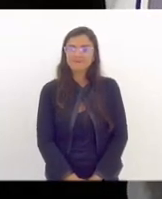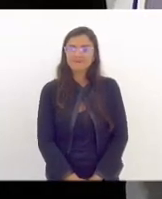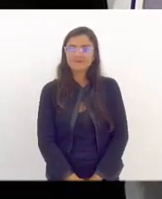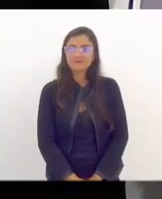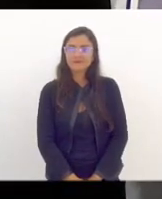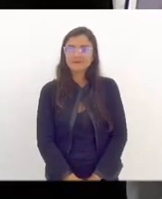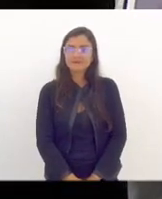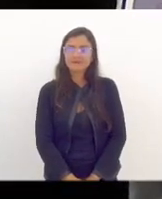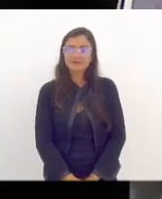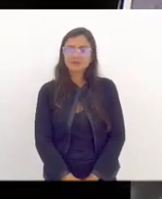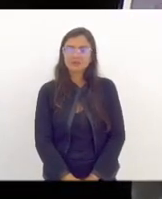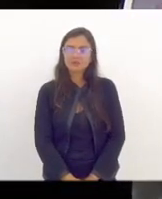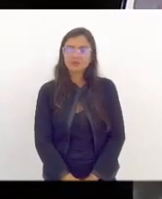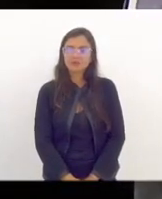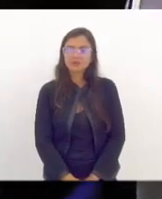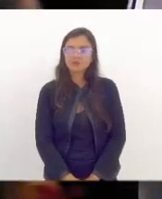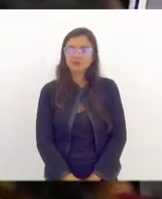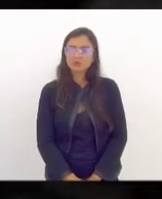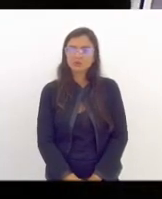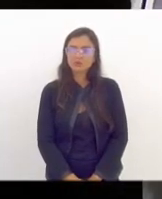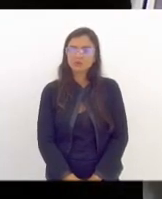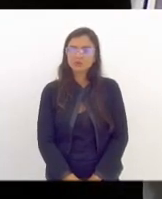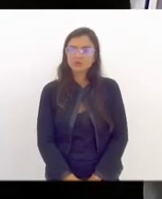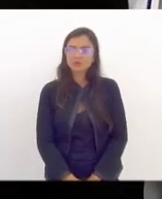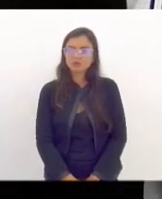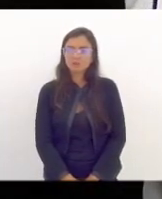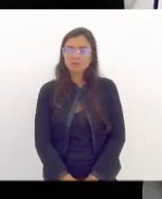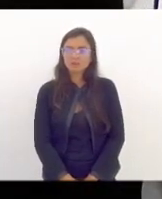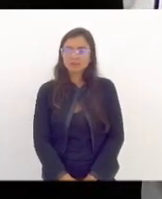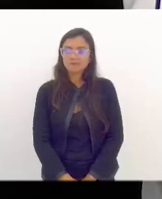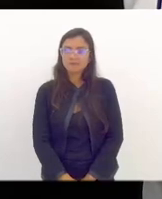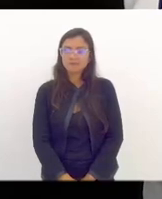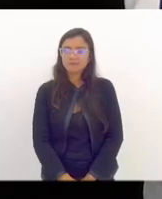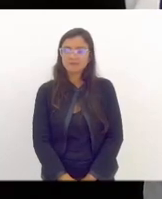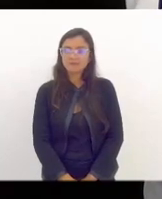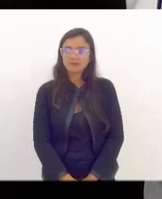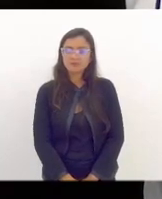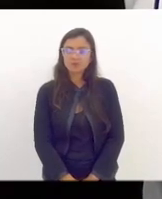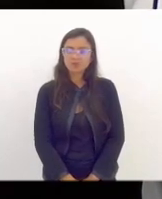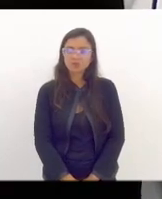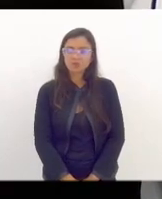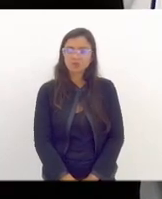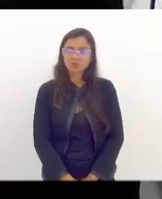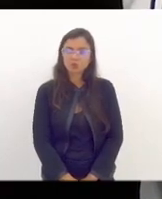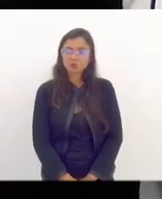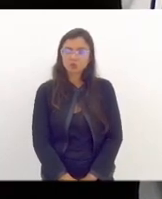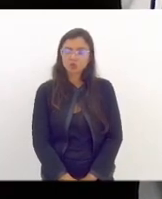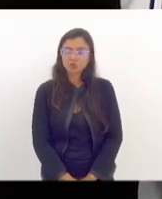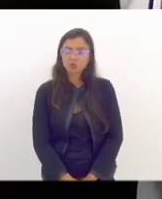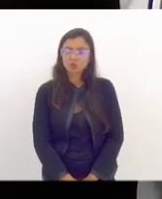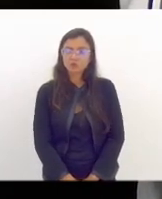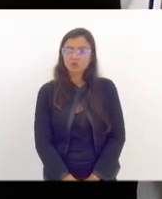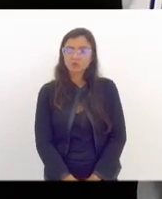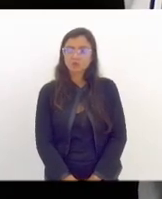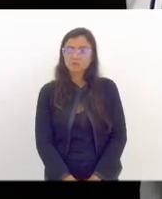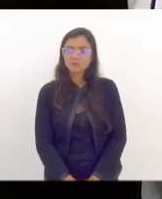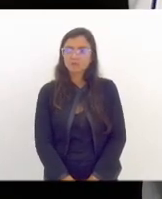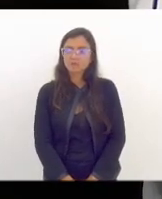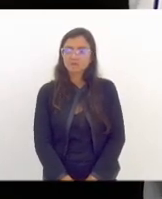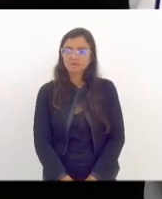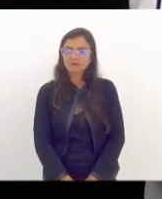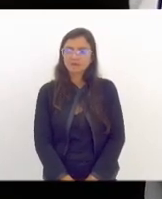mais conhecido como Paulo sorriso Quem é esse gente quem é Paulo Roberto né Paulo